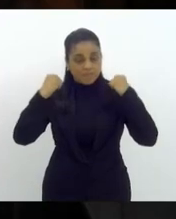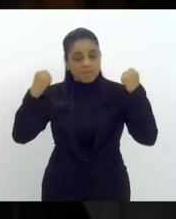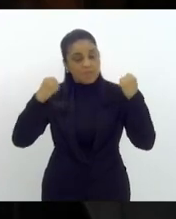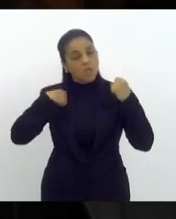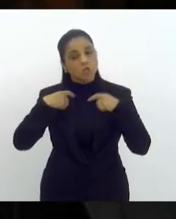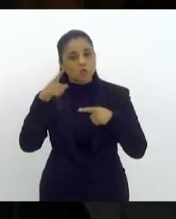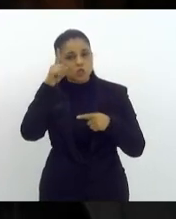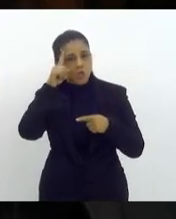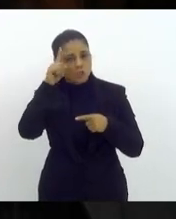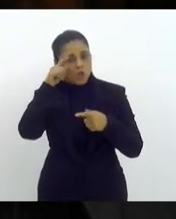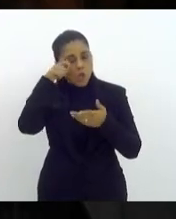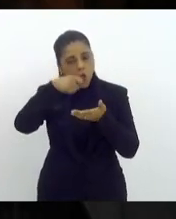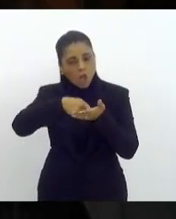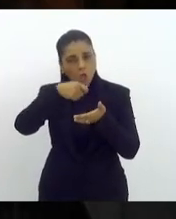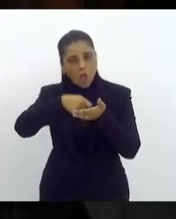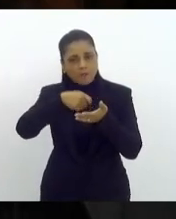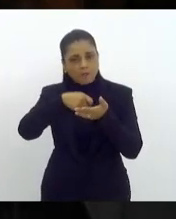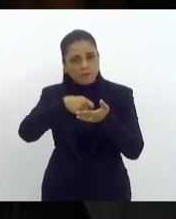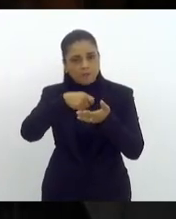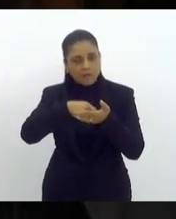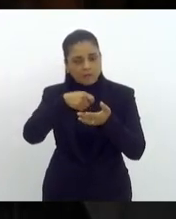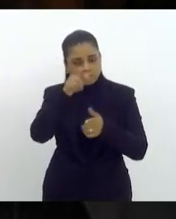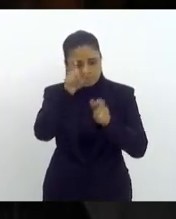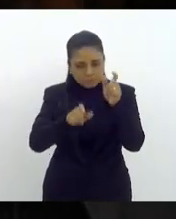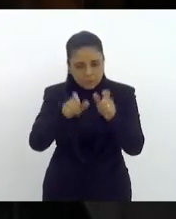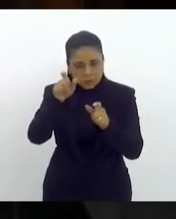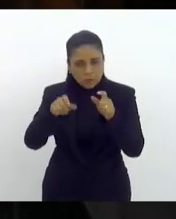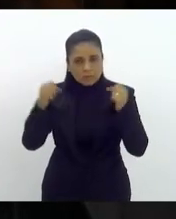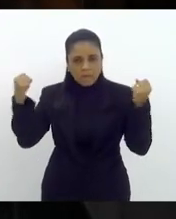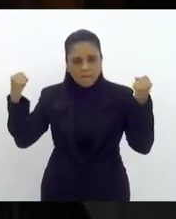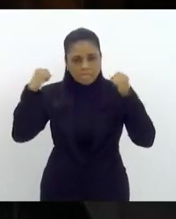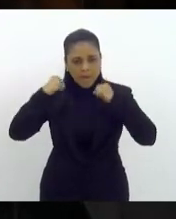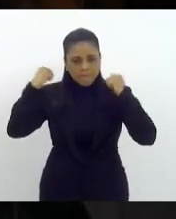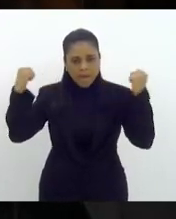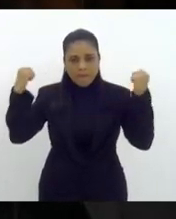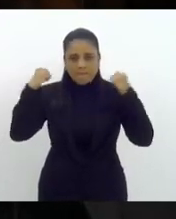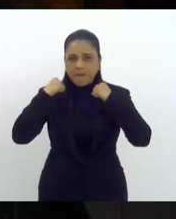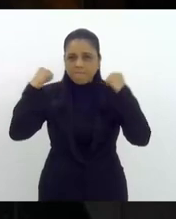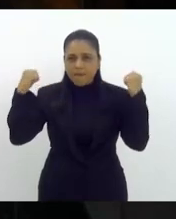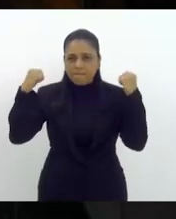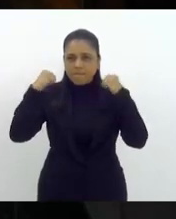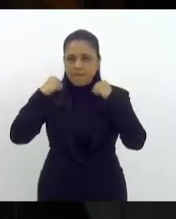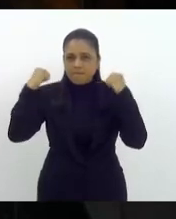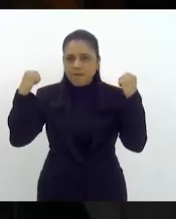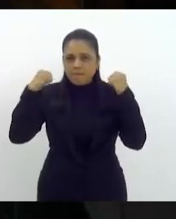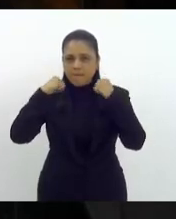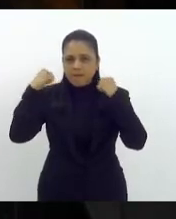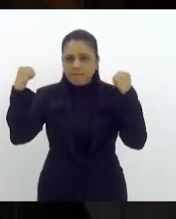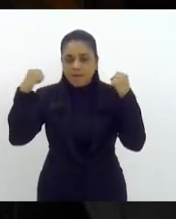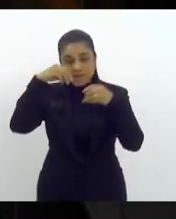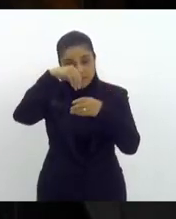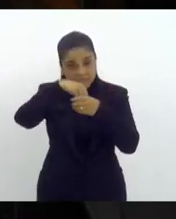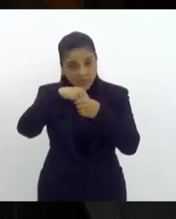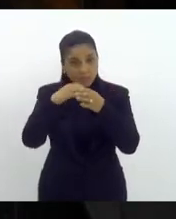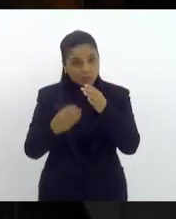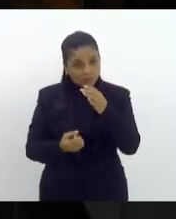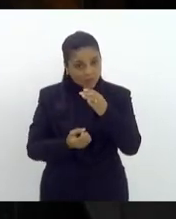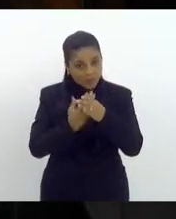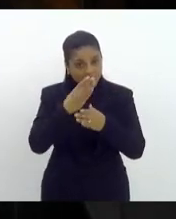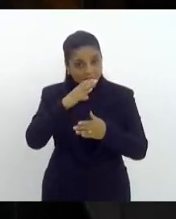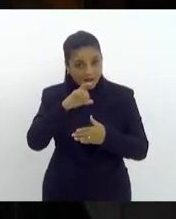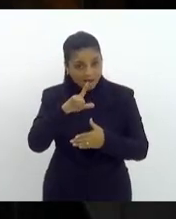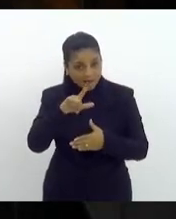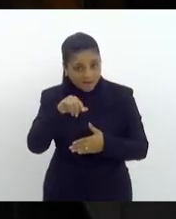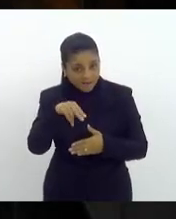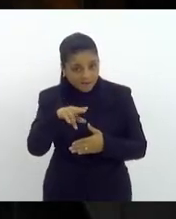obrigava né aquelas pessoas a fazerem uma ginástica e com o tempo aquele